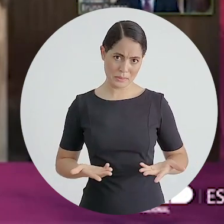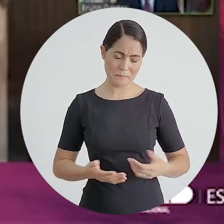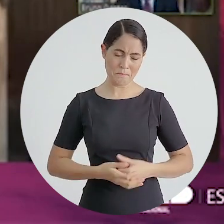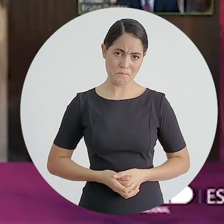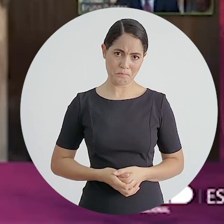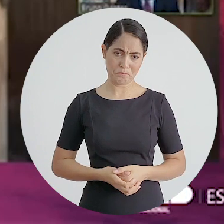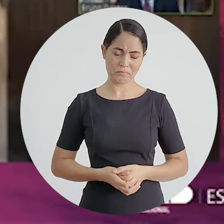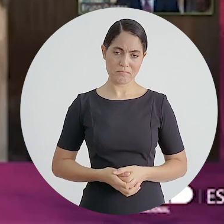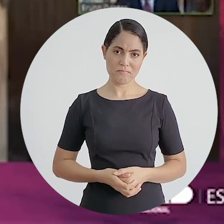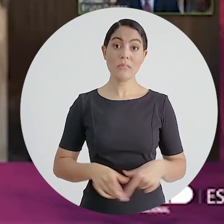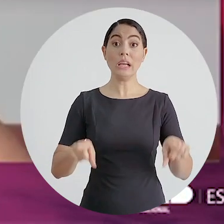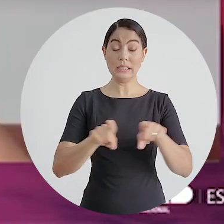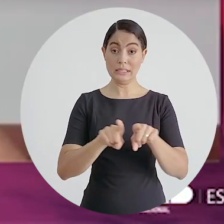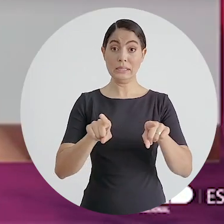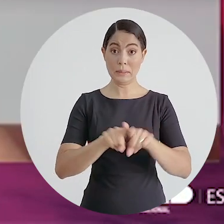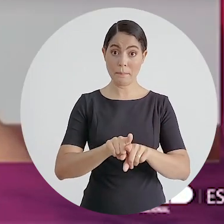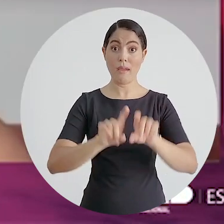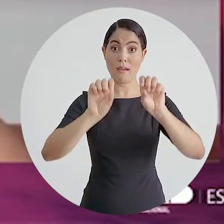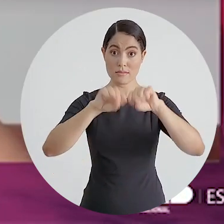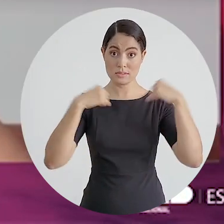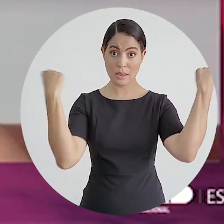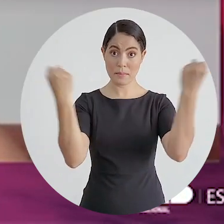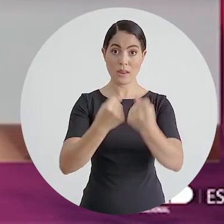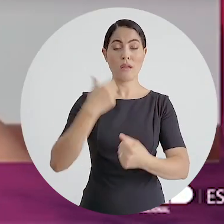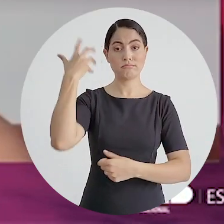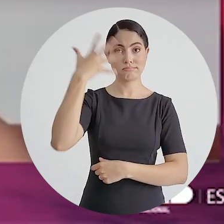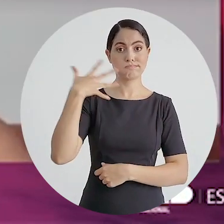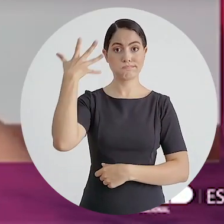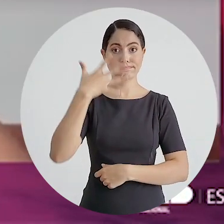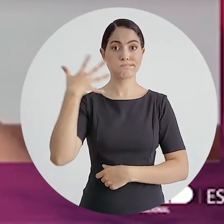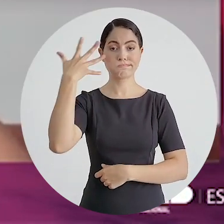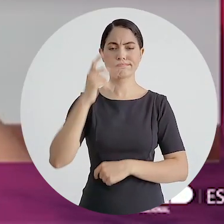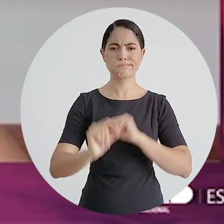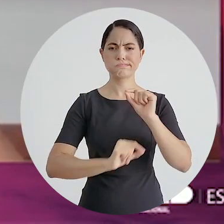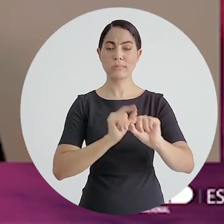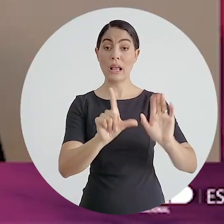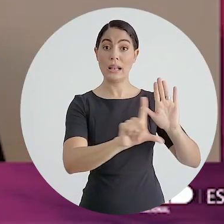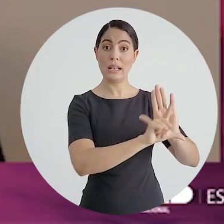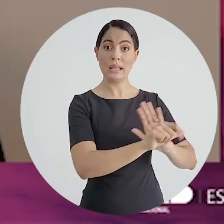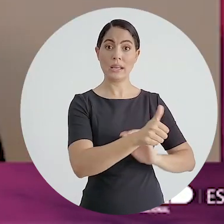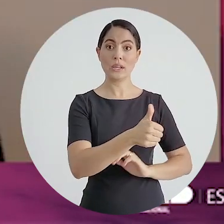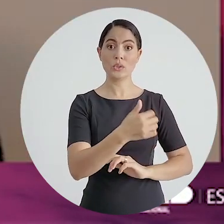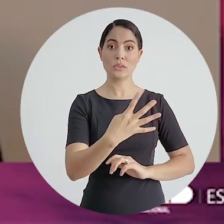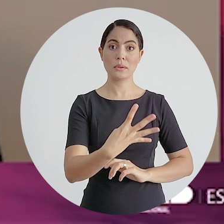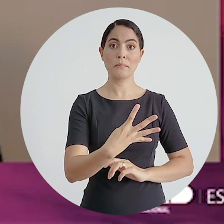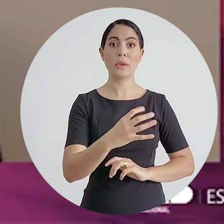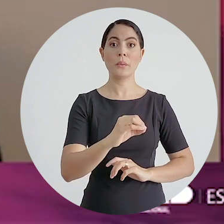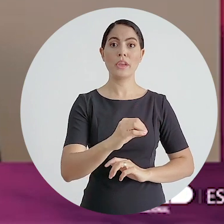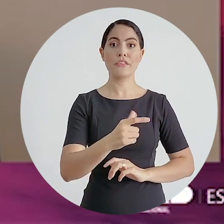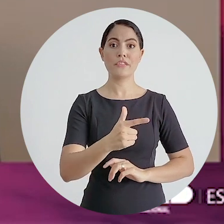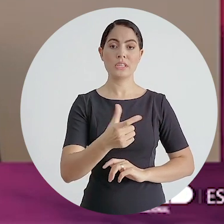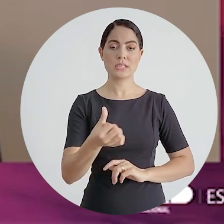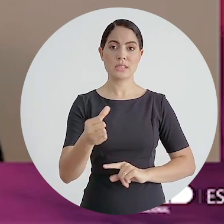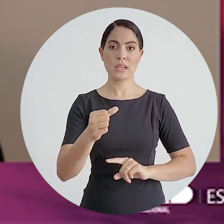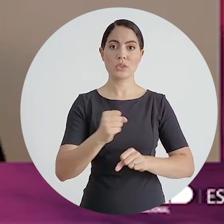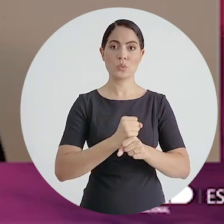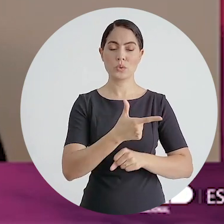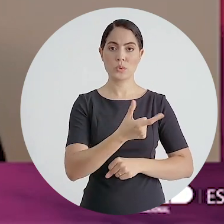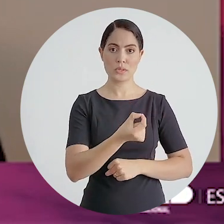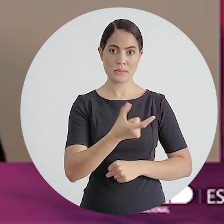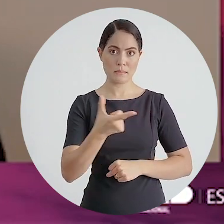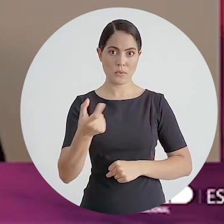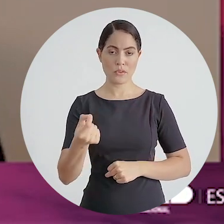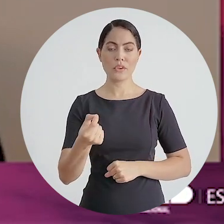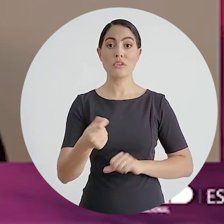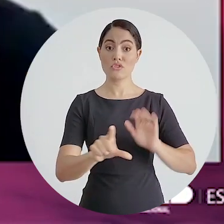água potável. O seminário discutiu as relevantes inovações trazidas com a Lei nº 14.026